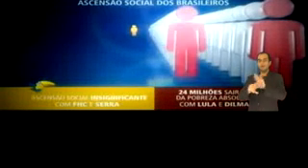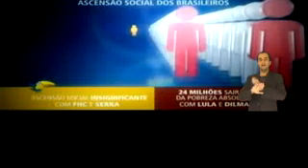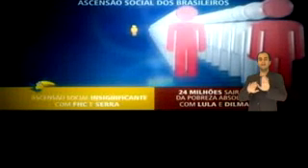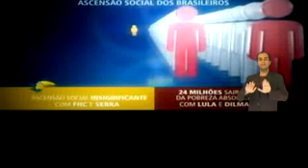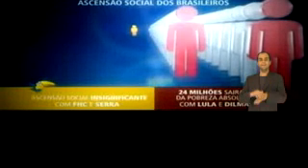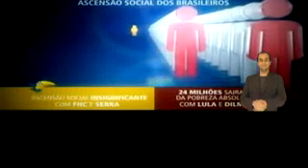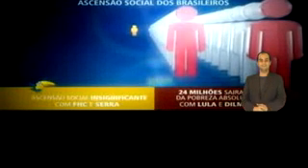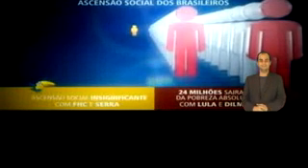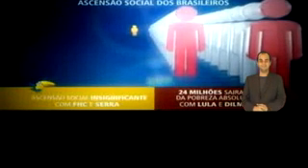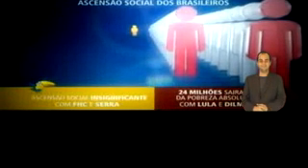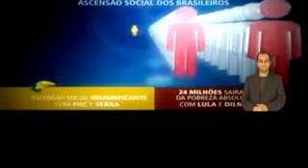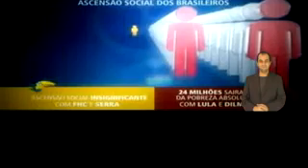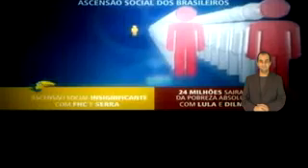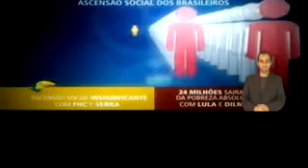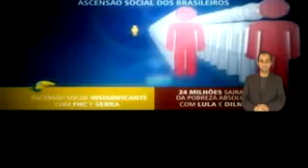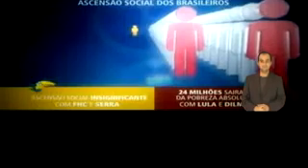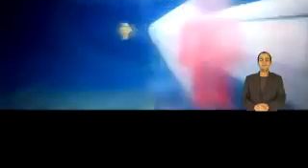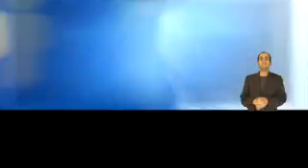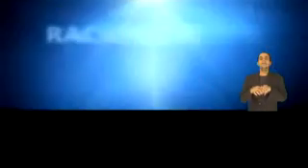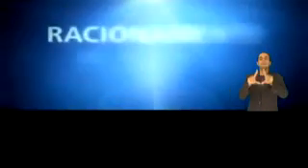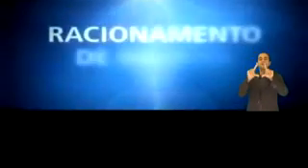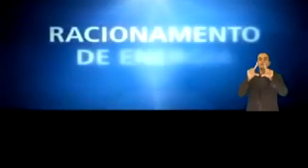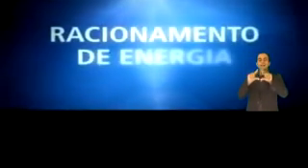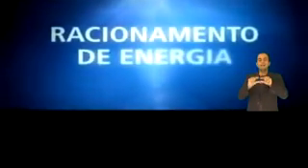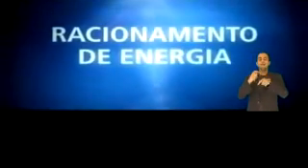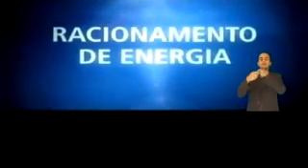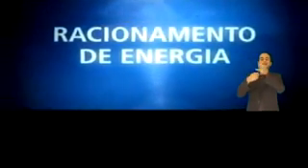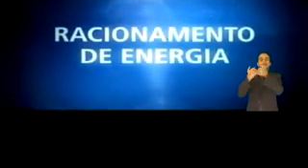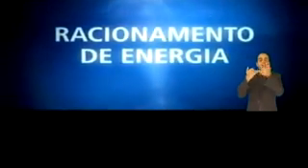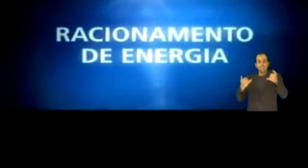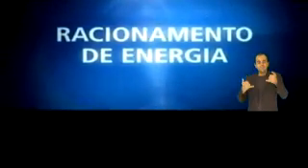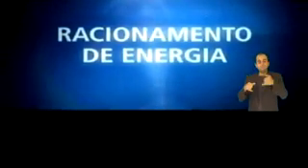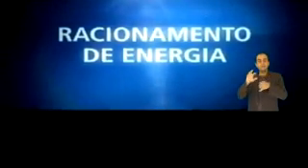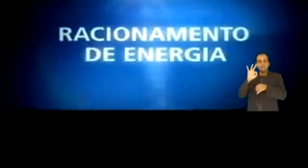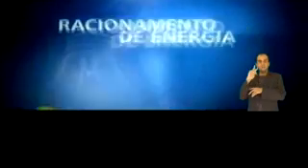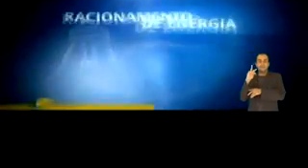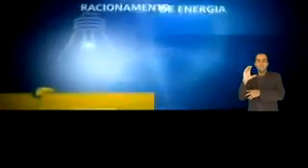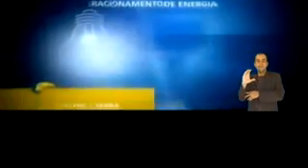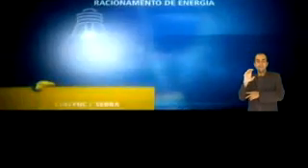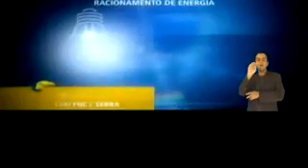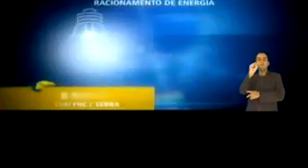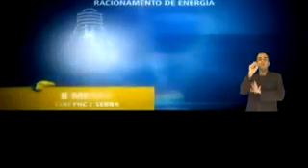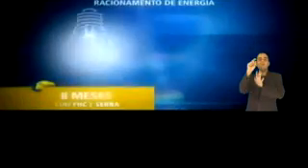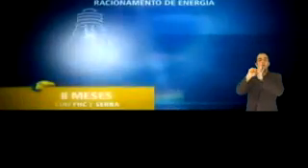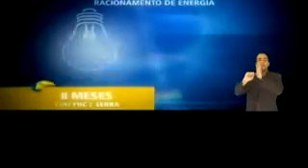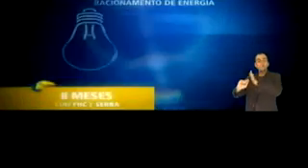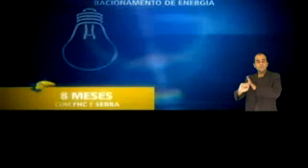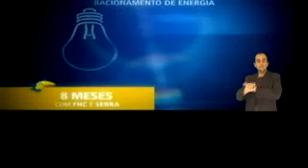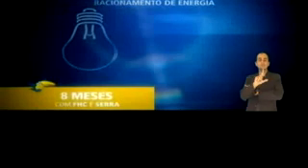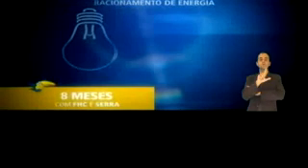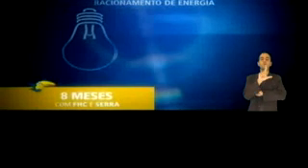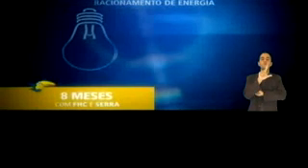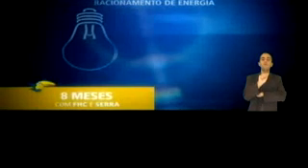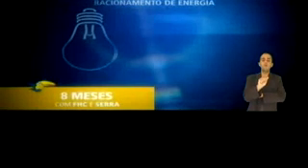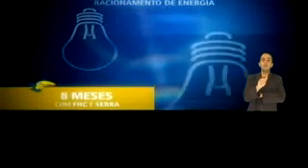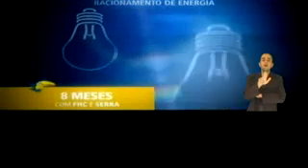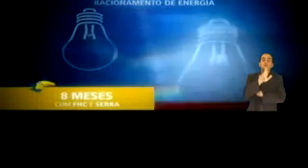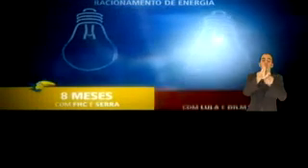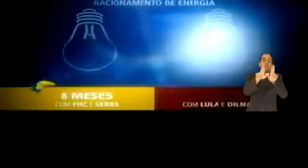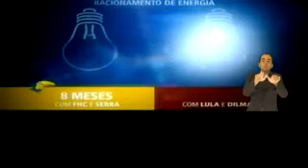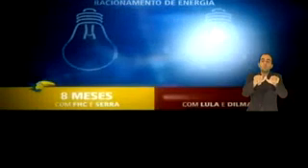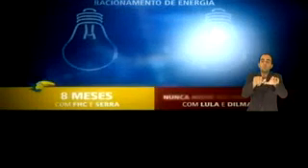saíram da pobreza absoluta. Racionamento de energia. Com FHC e Serra, 8 meses. Com